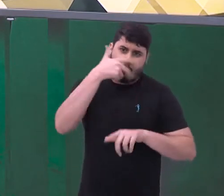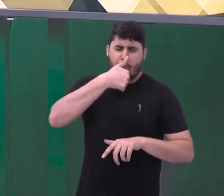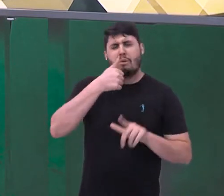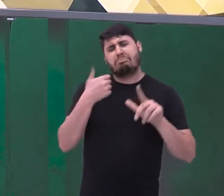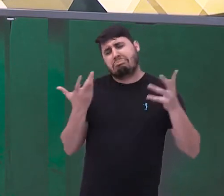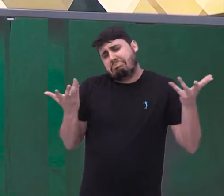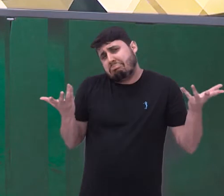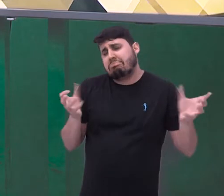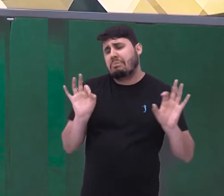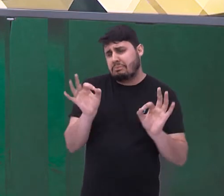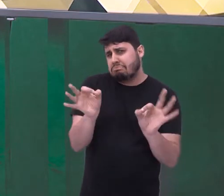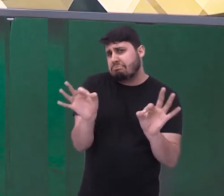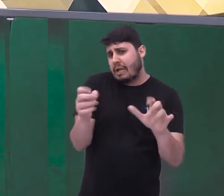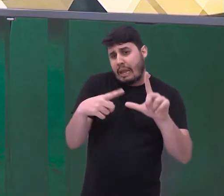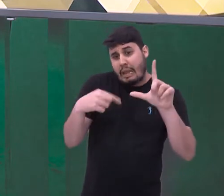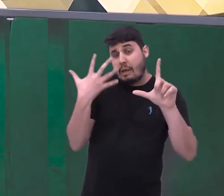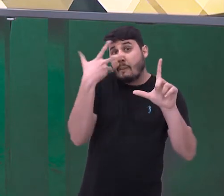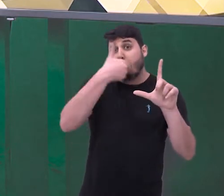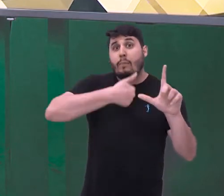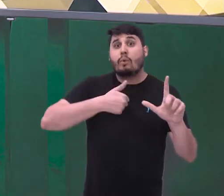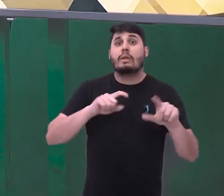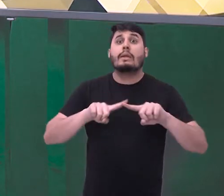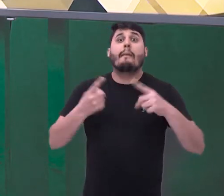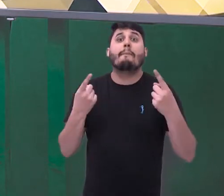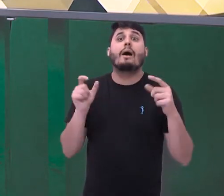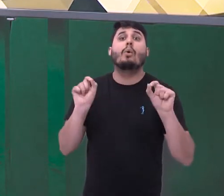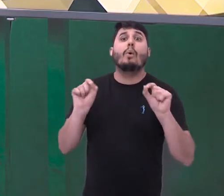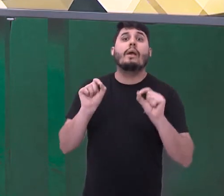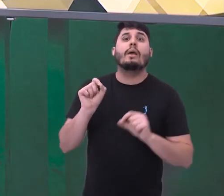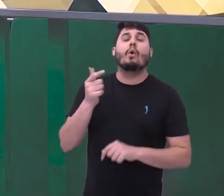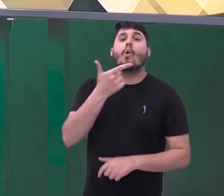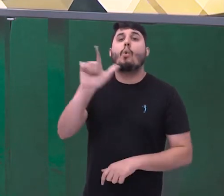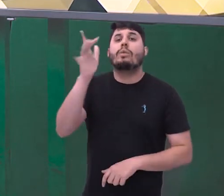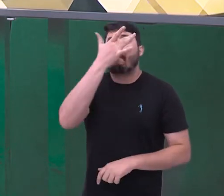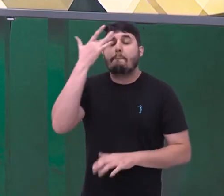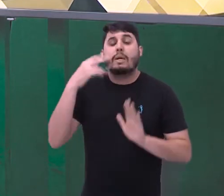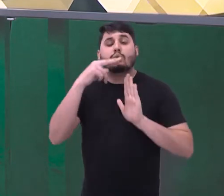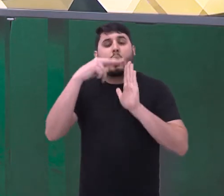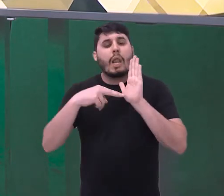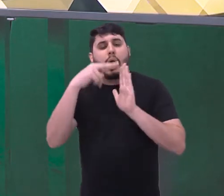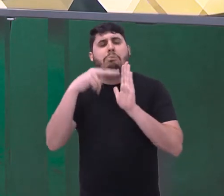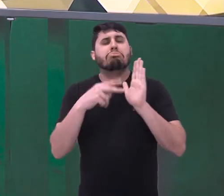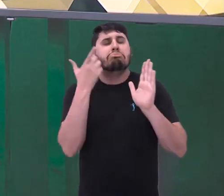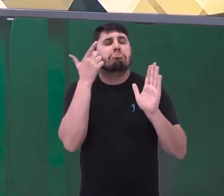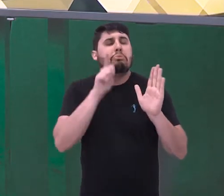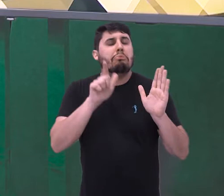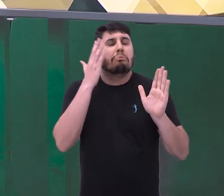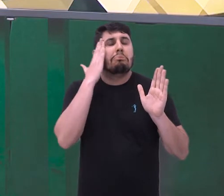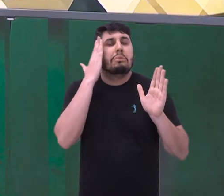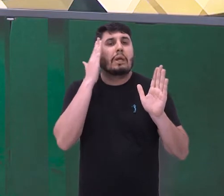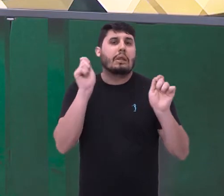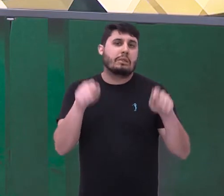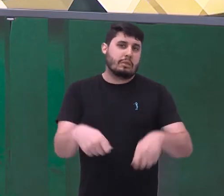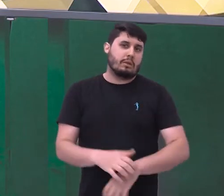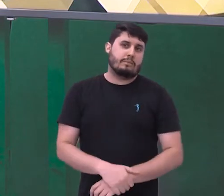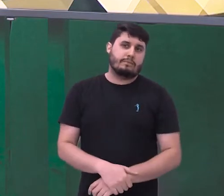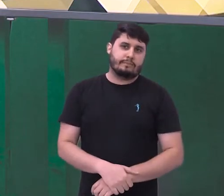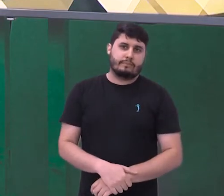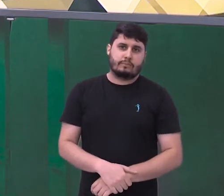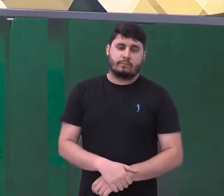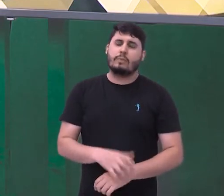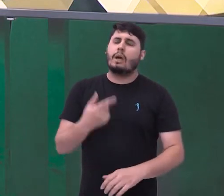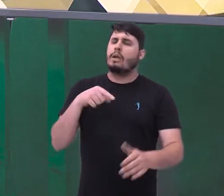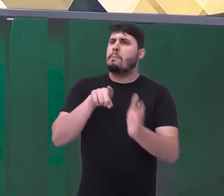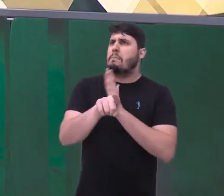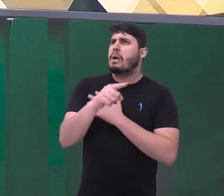Pode ser que a gente chame de bonita, mas legível é o que o outro consegue ler. Aí vamos para uma questão. Professora, eu posso usar a